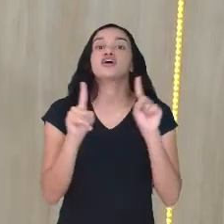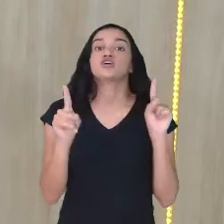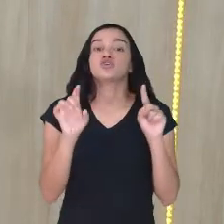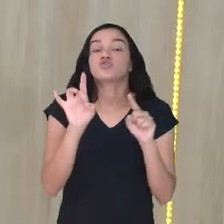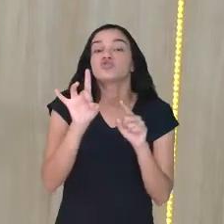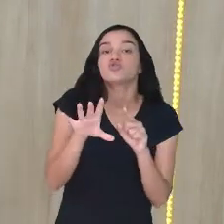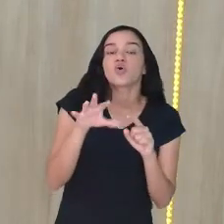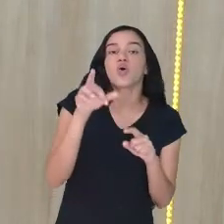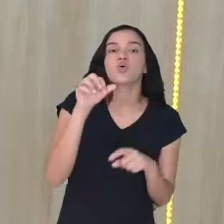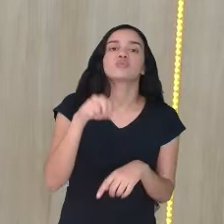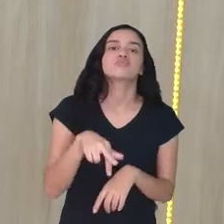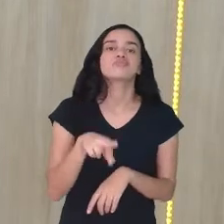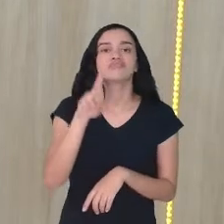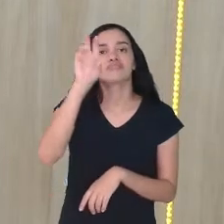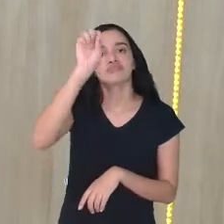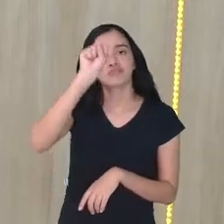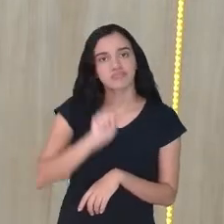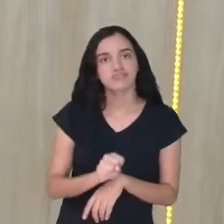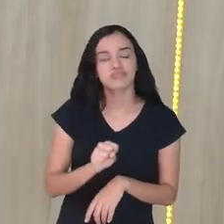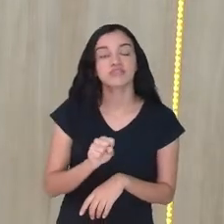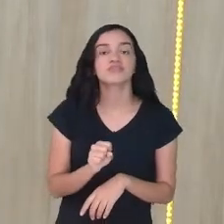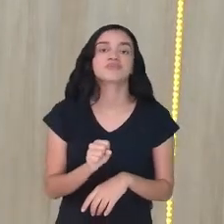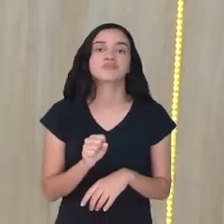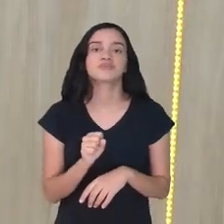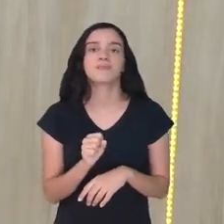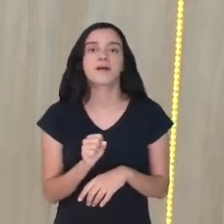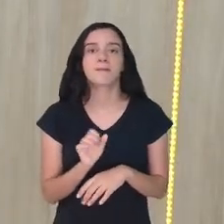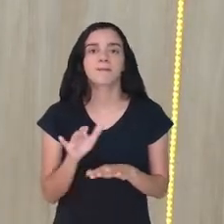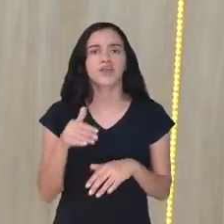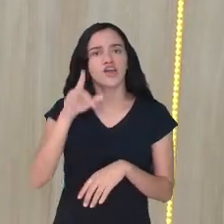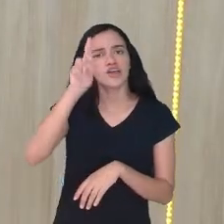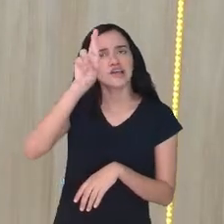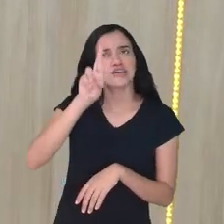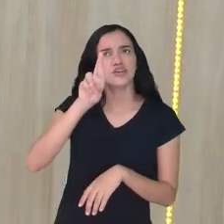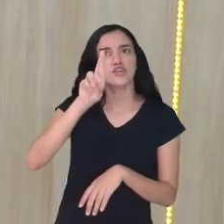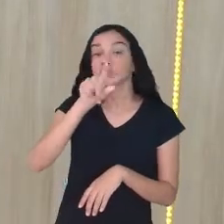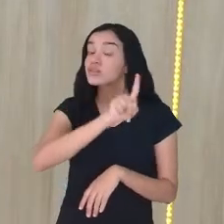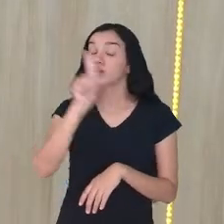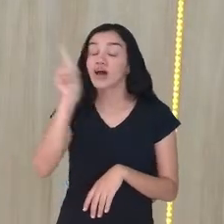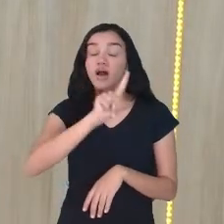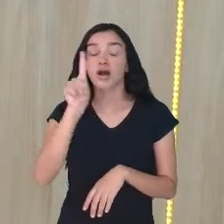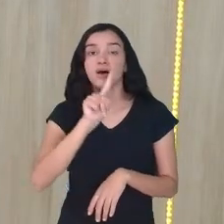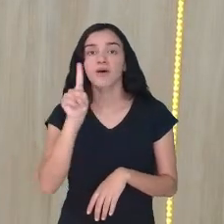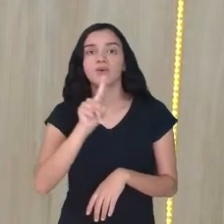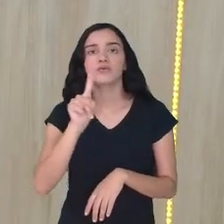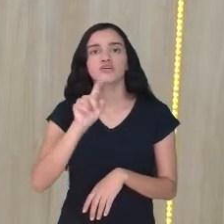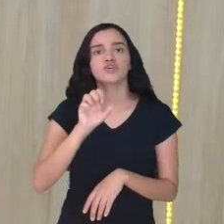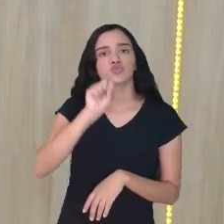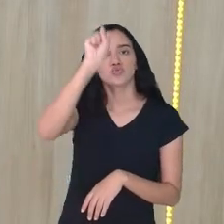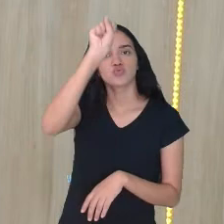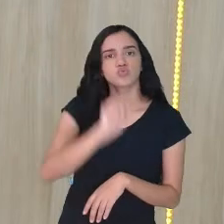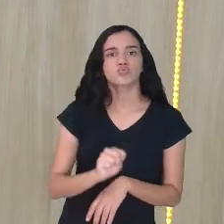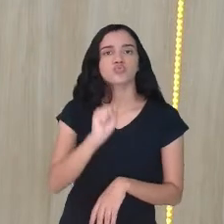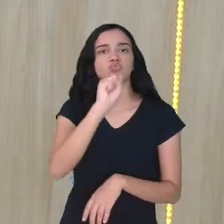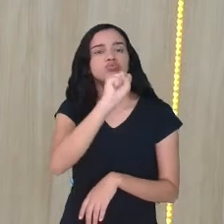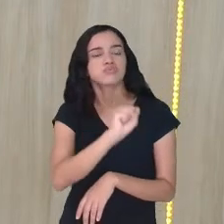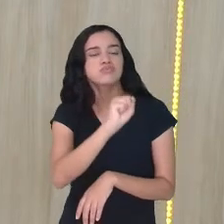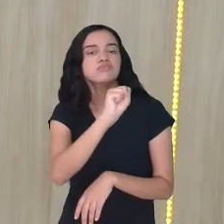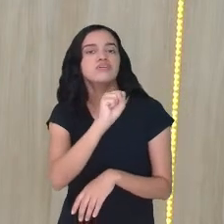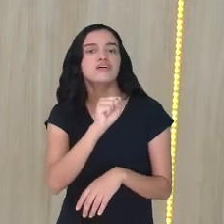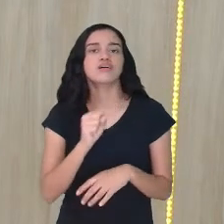Grande do Sul, né, Nádia? É verdade. Então, Rio Grande do Sul não, no sul do Brasil, Santa Catarina, Rio Grande do